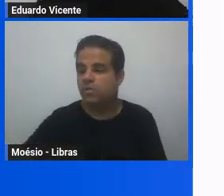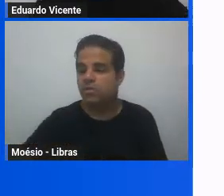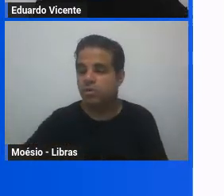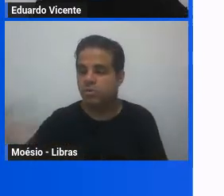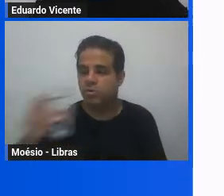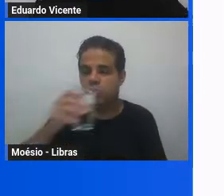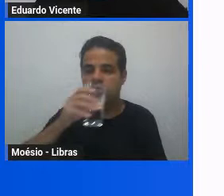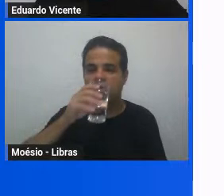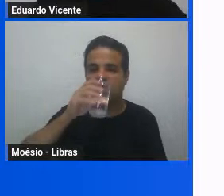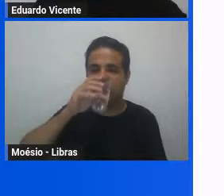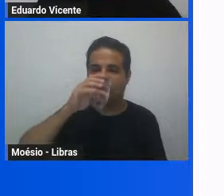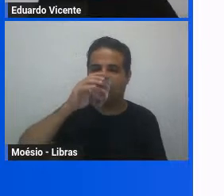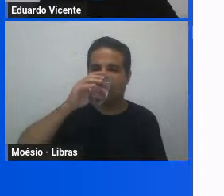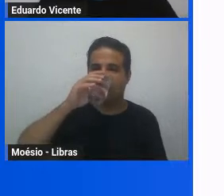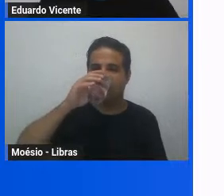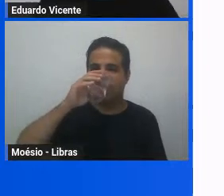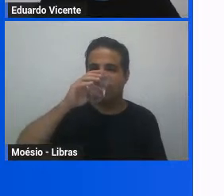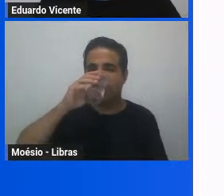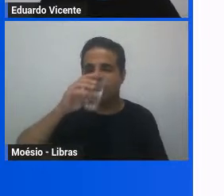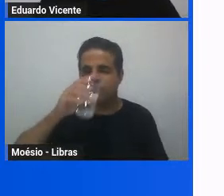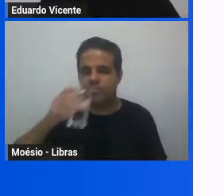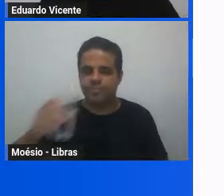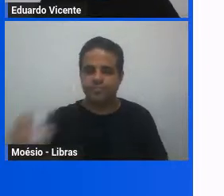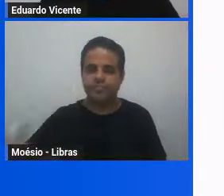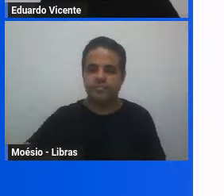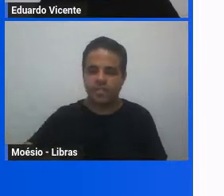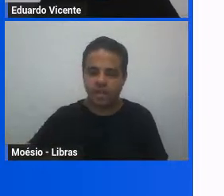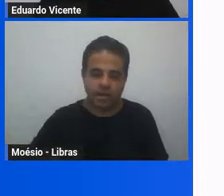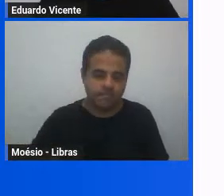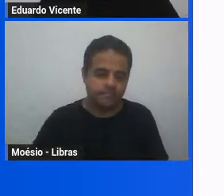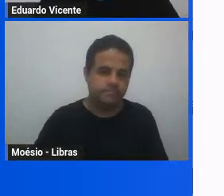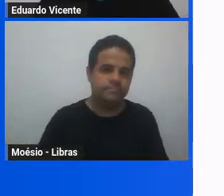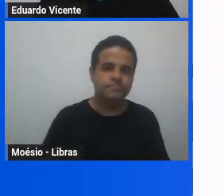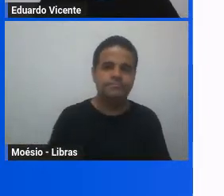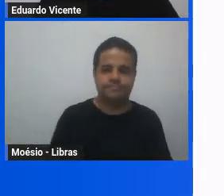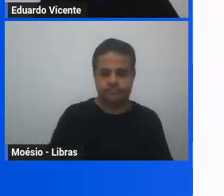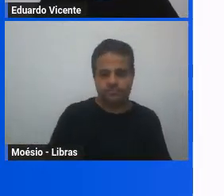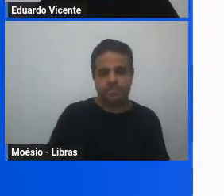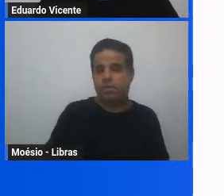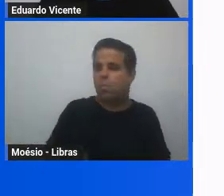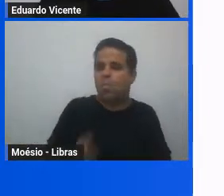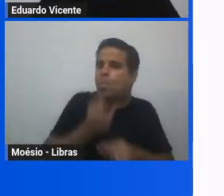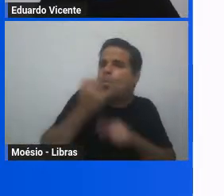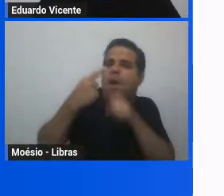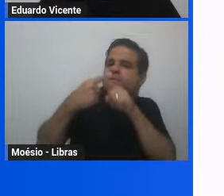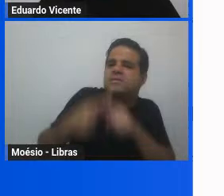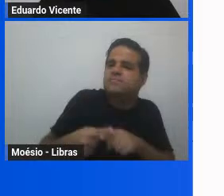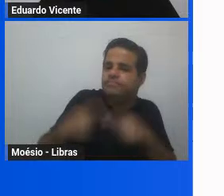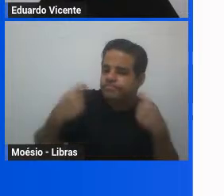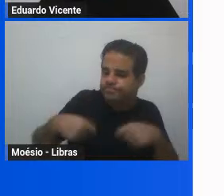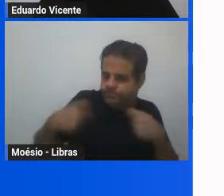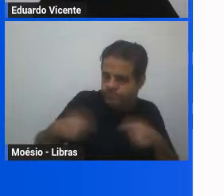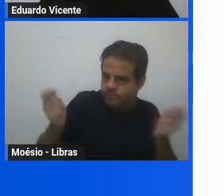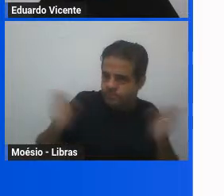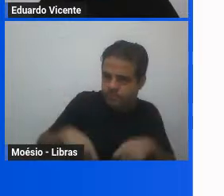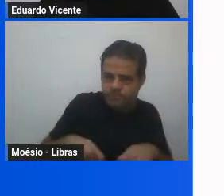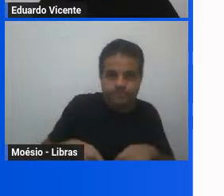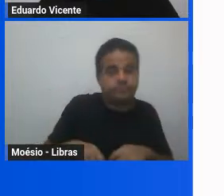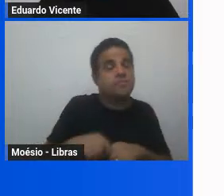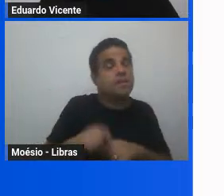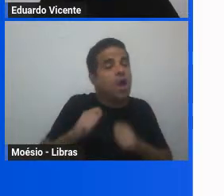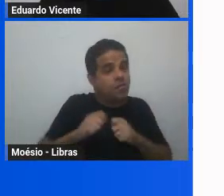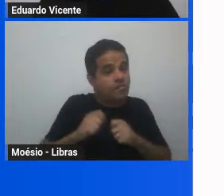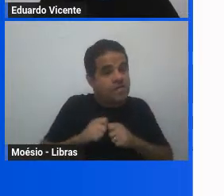Quantas vezes eu vou realizar essas manobras, as compressões? Vou realizar cerca